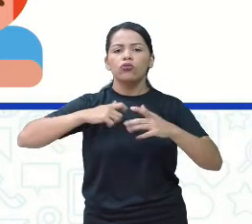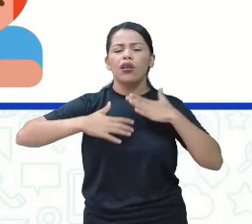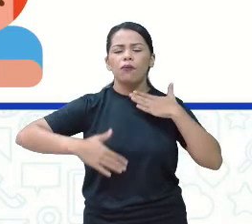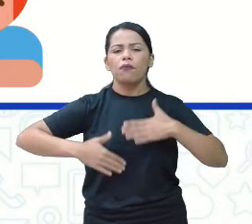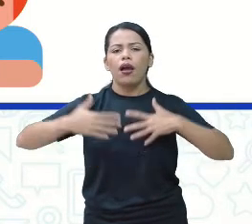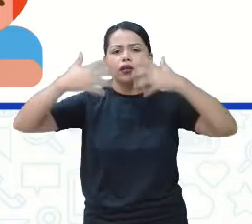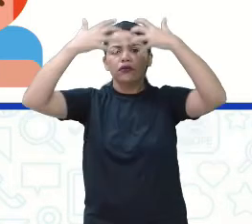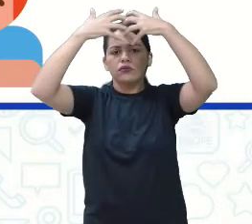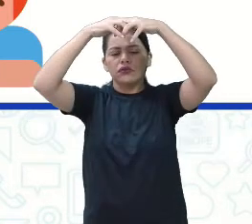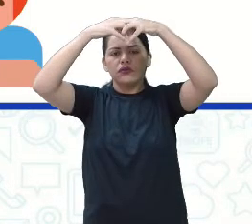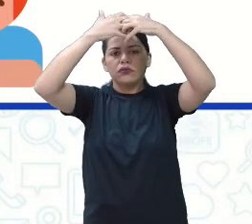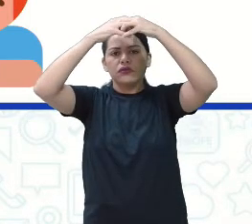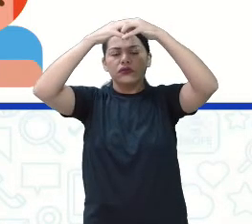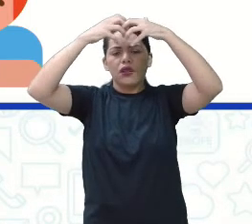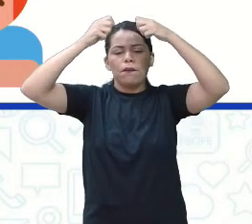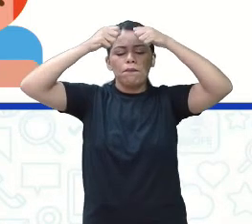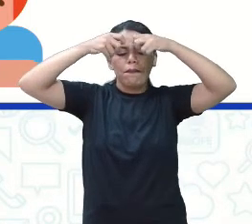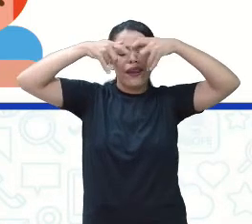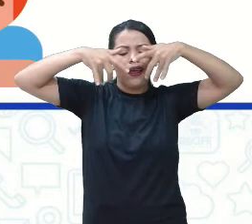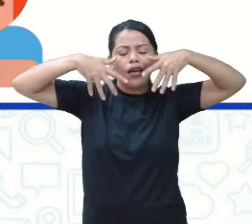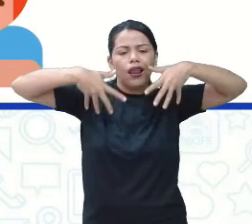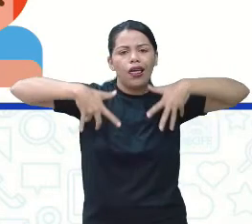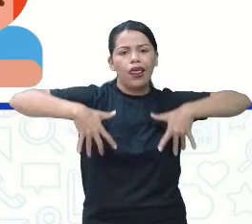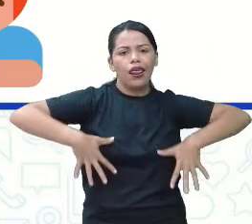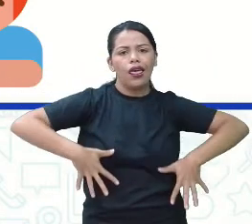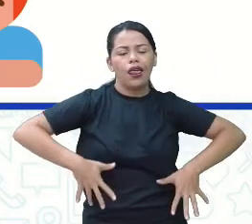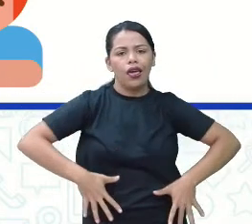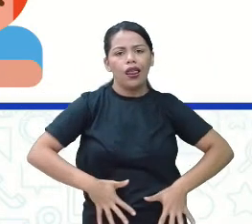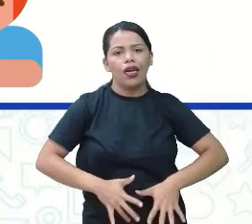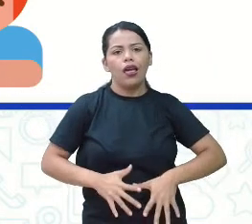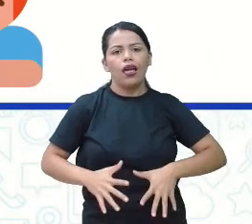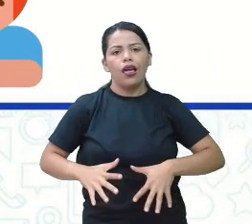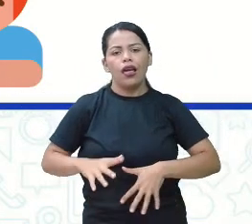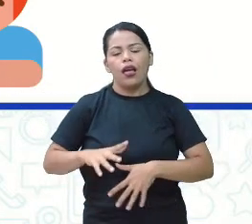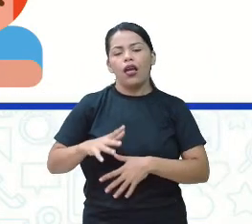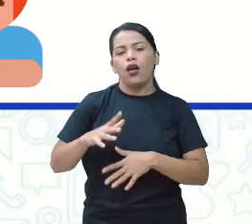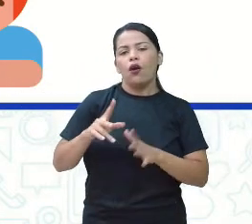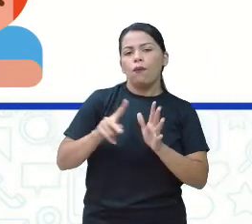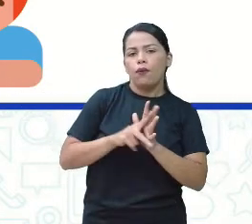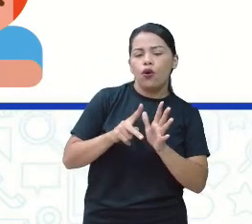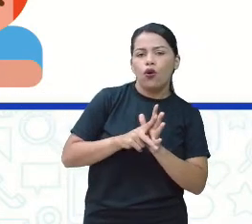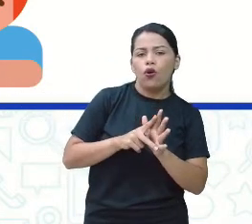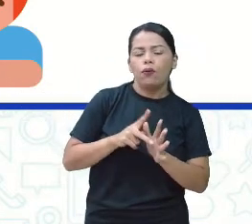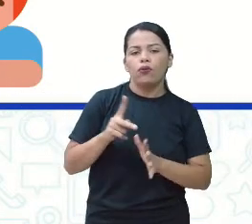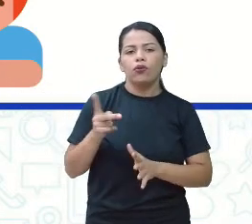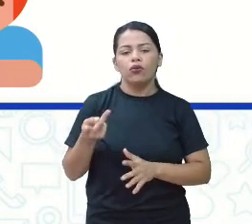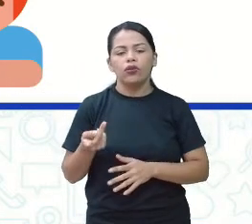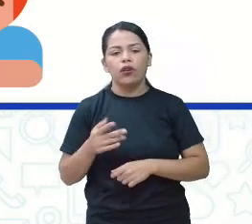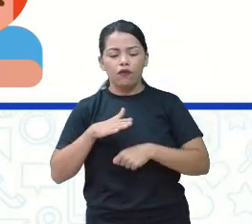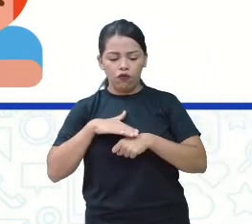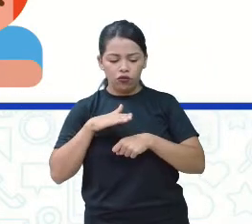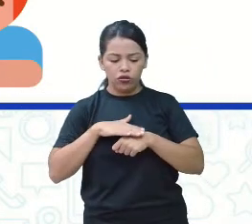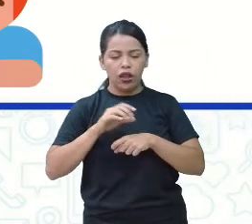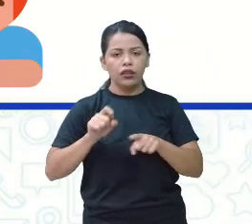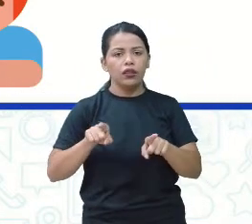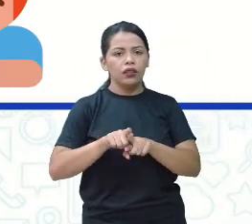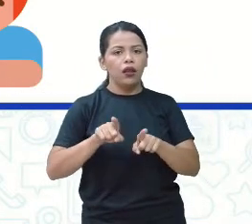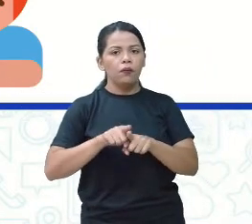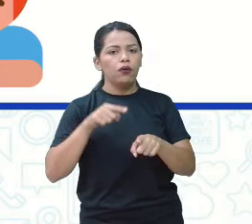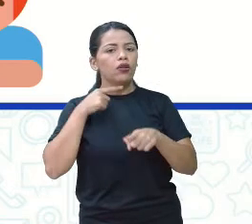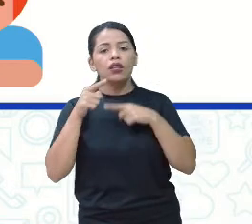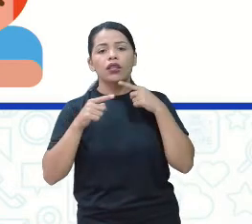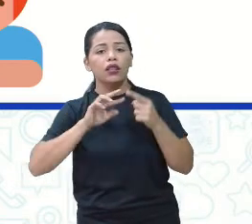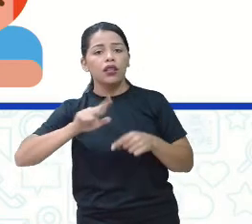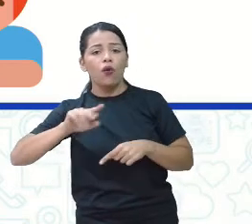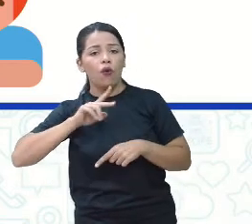do sistema nervoso periférico, né, o voluntário e involuntário. E na próxima aula, nós vamos